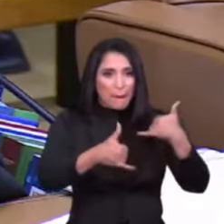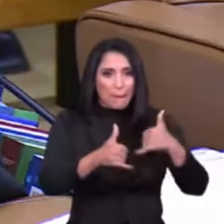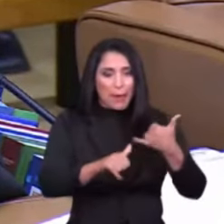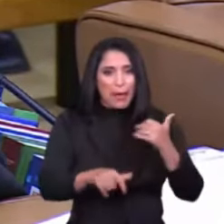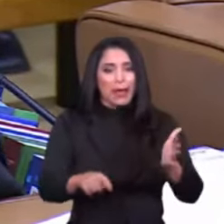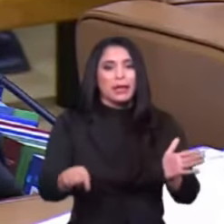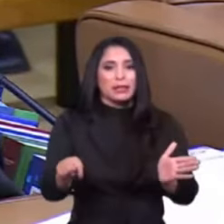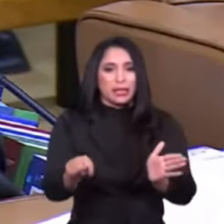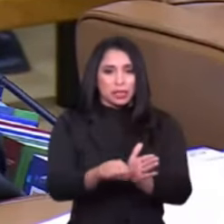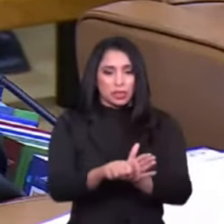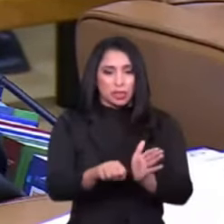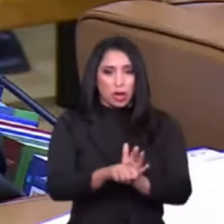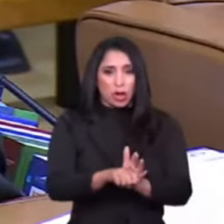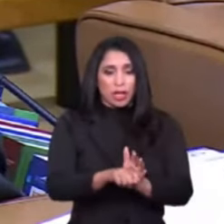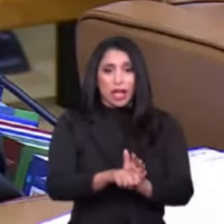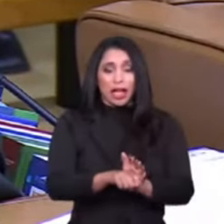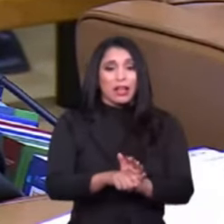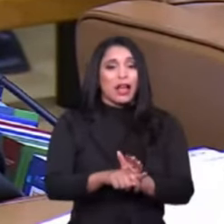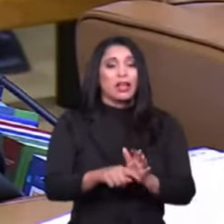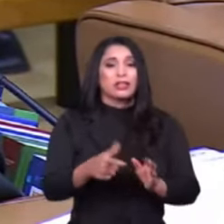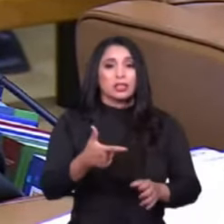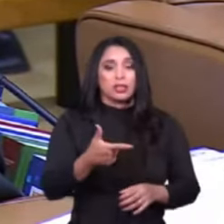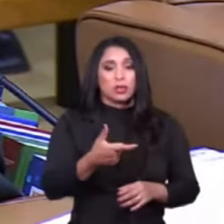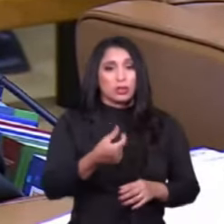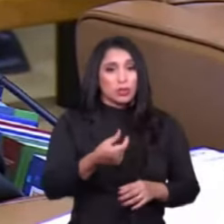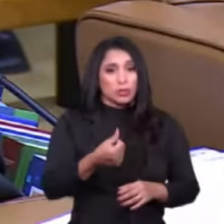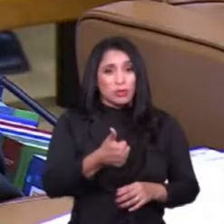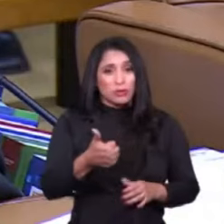para 91 laboratórios em 2021.